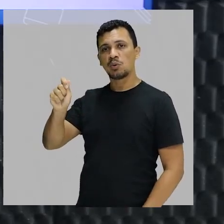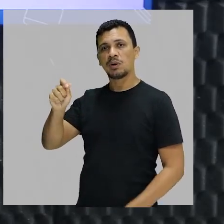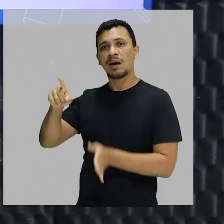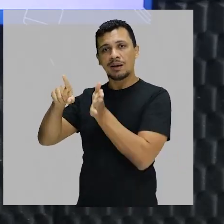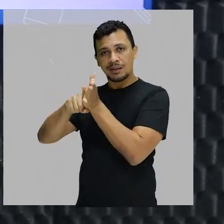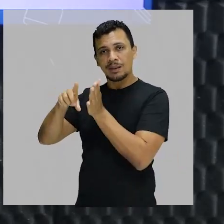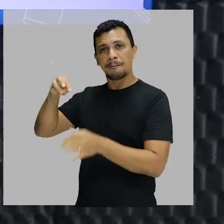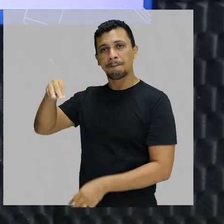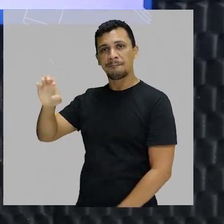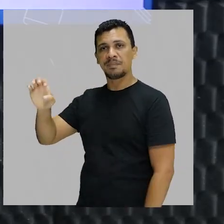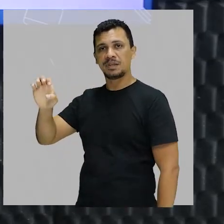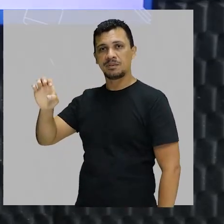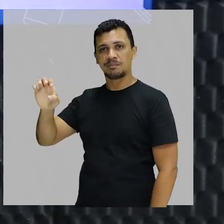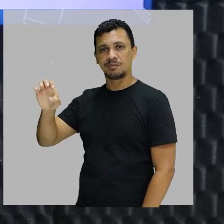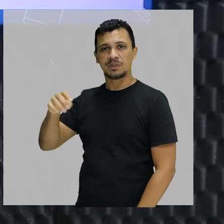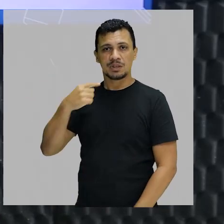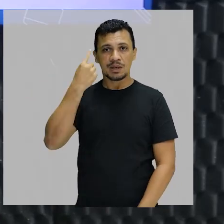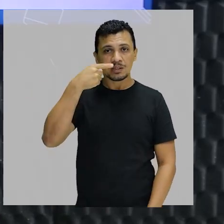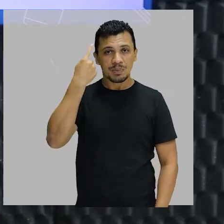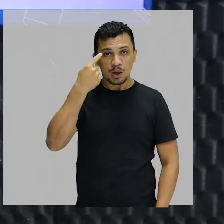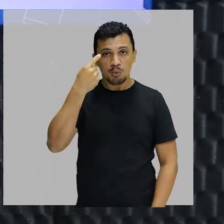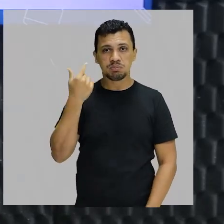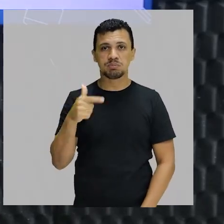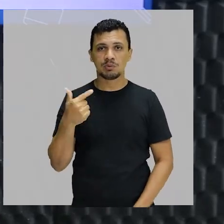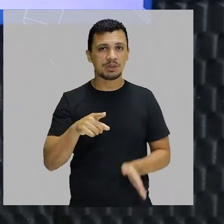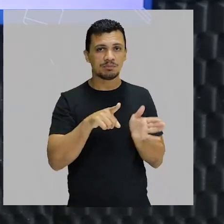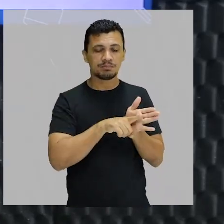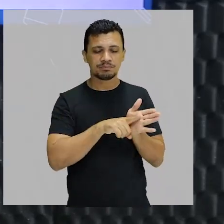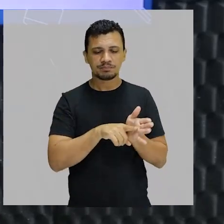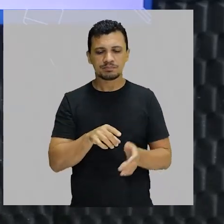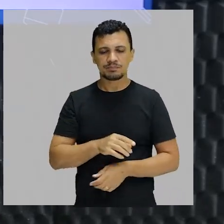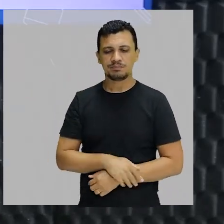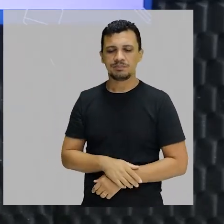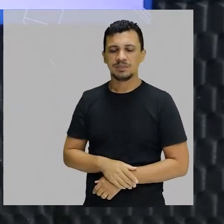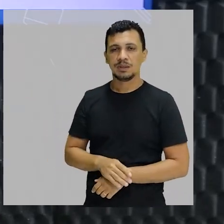existe. Então, el parabrisas, bienvenido,